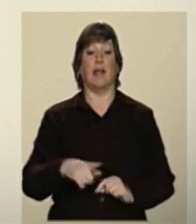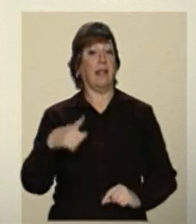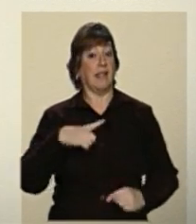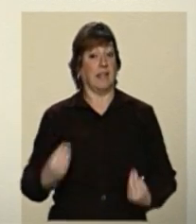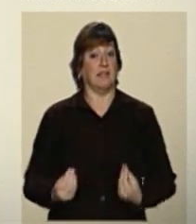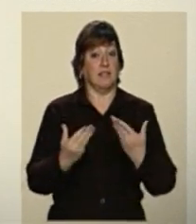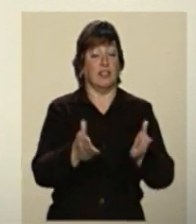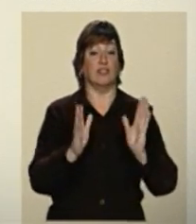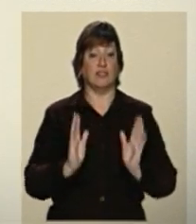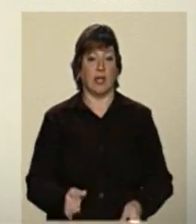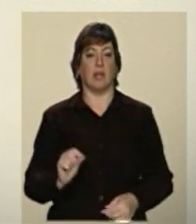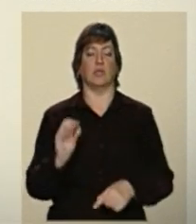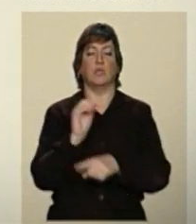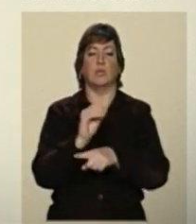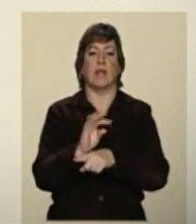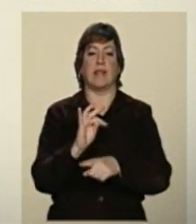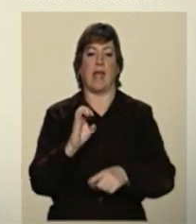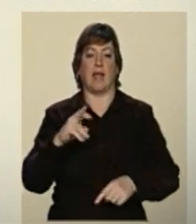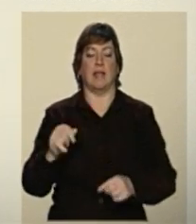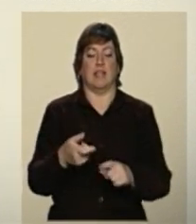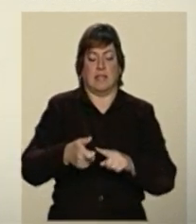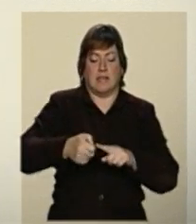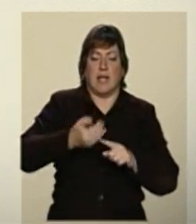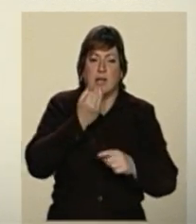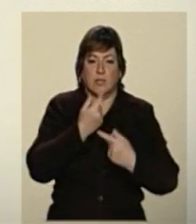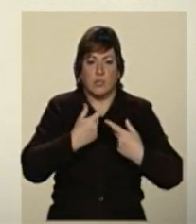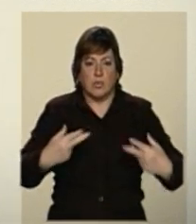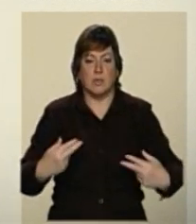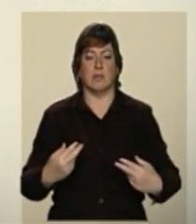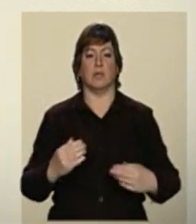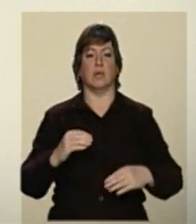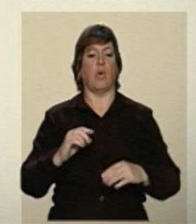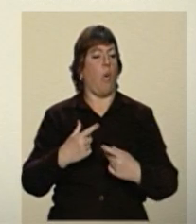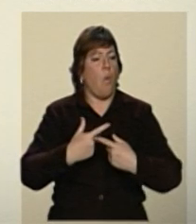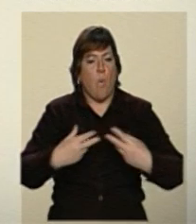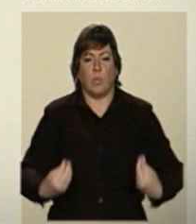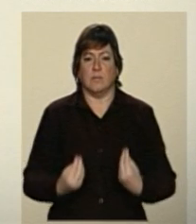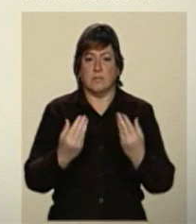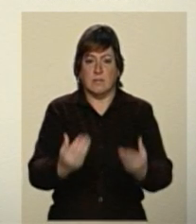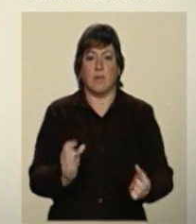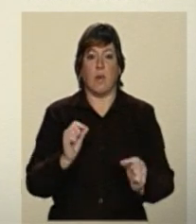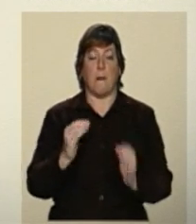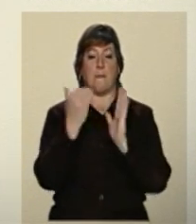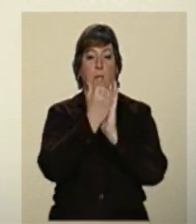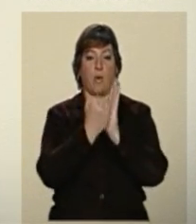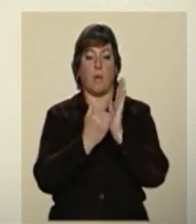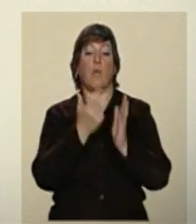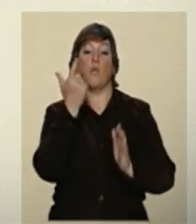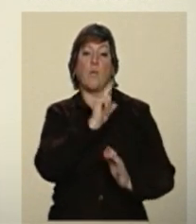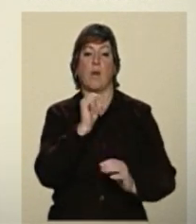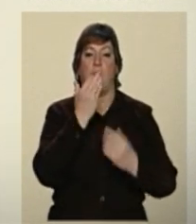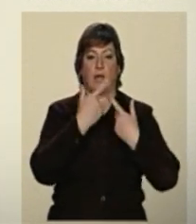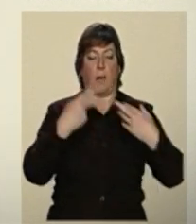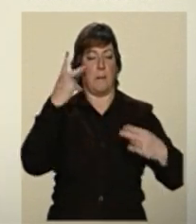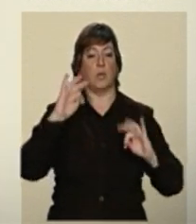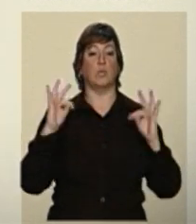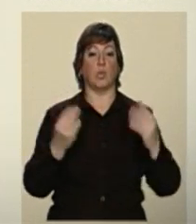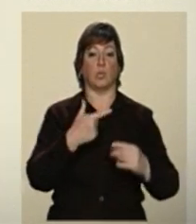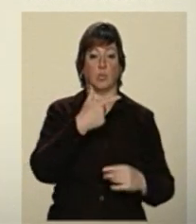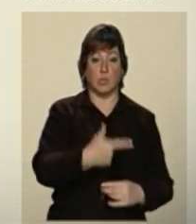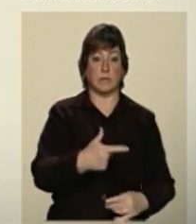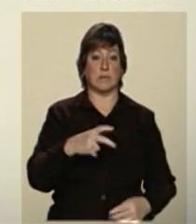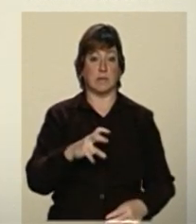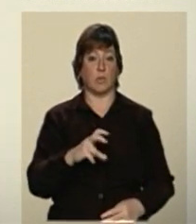levando assistência técnica sementes recursos e o programa de aquisição de alimentos para